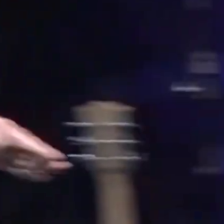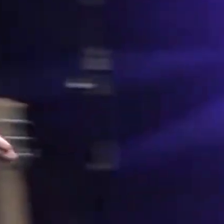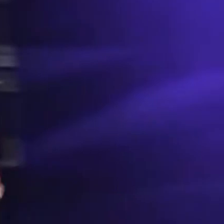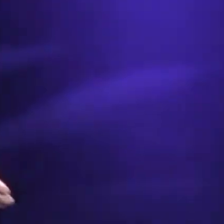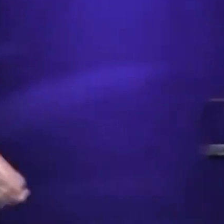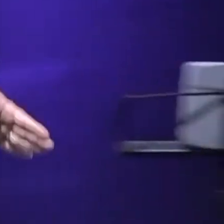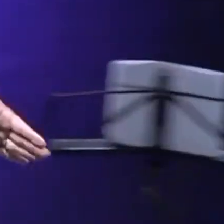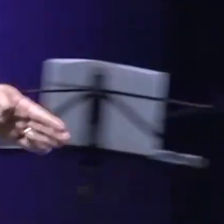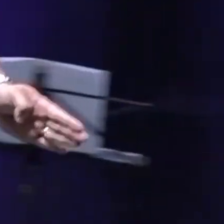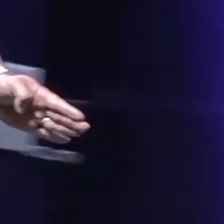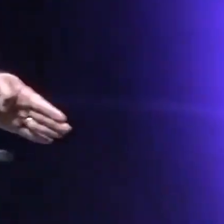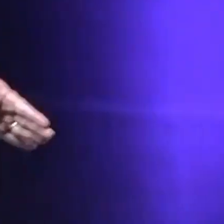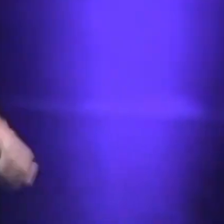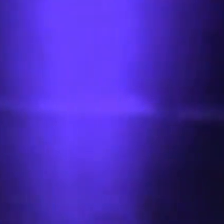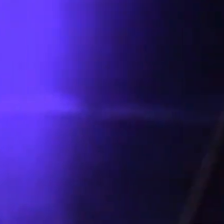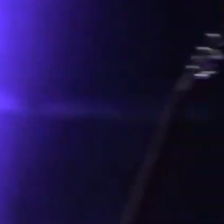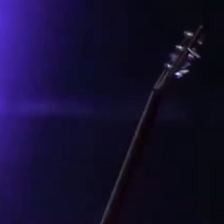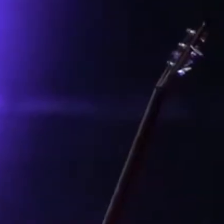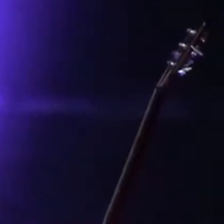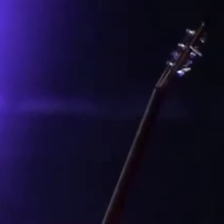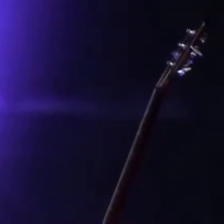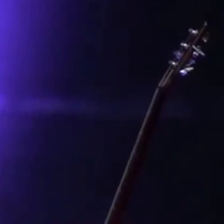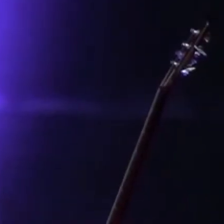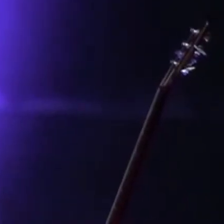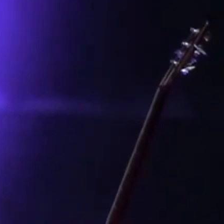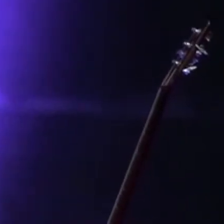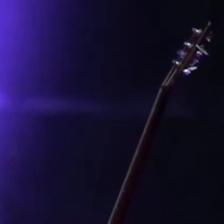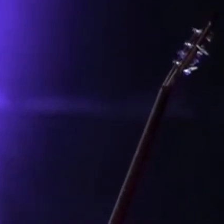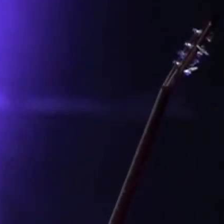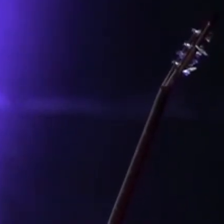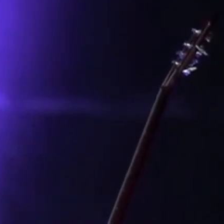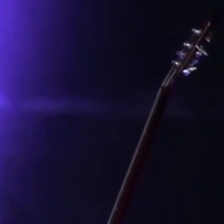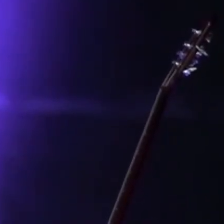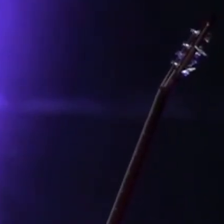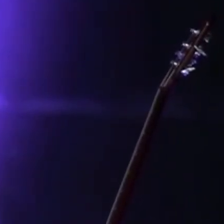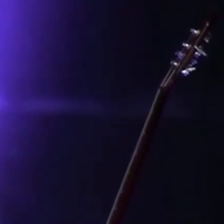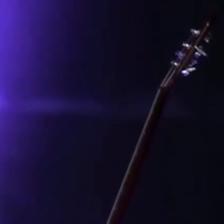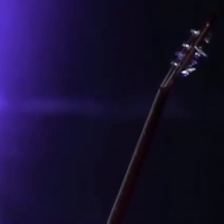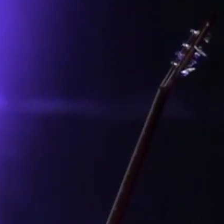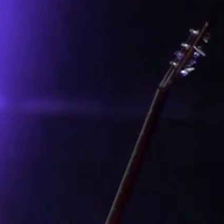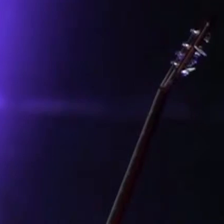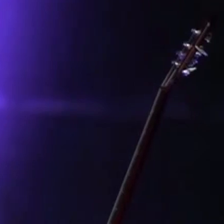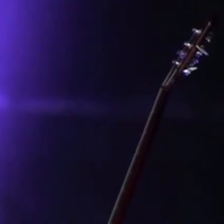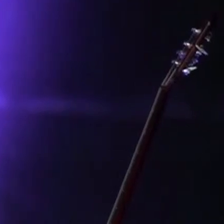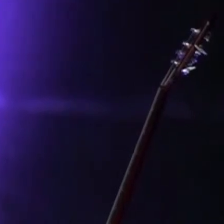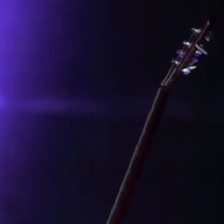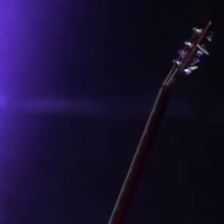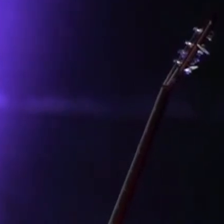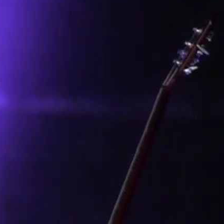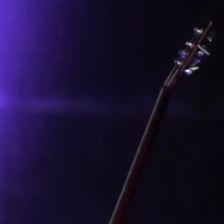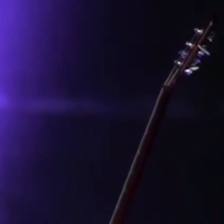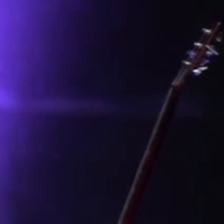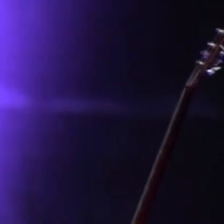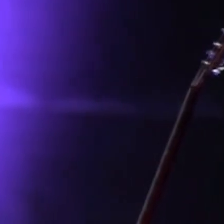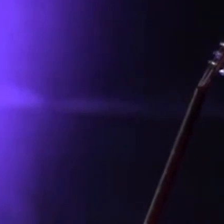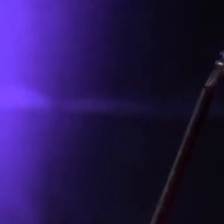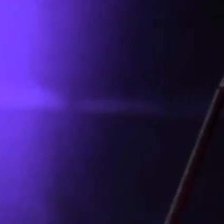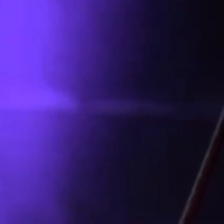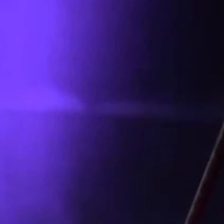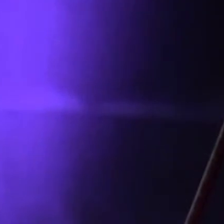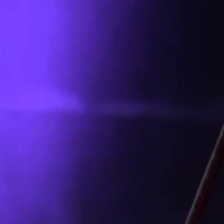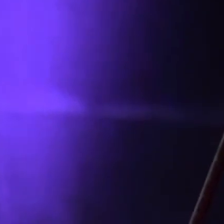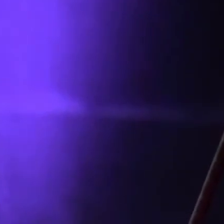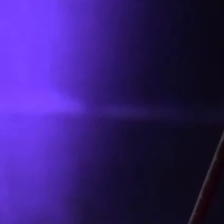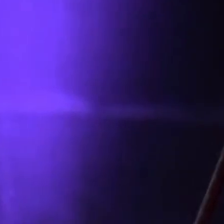existe isso. Sabe por que hoje eu estou aqui com vocês? Porque eu apanhei quando criança. Então talvez eu fosse um